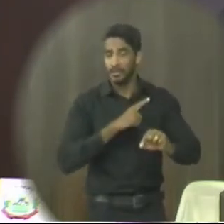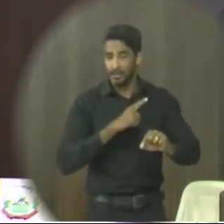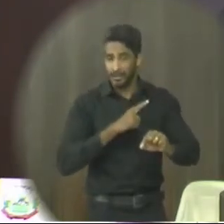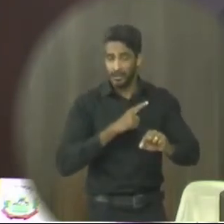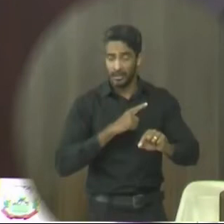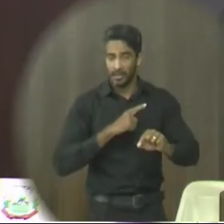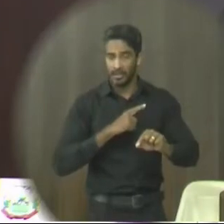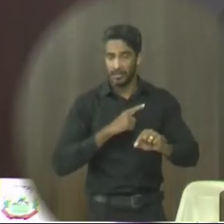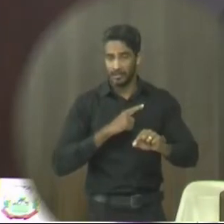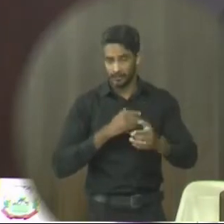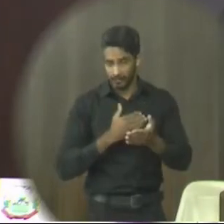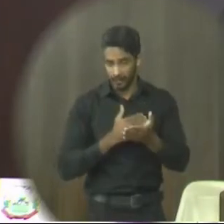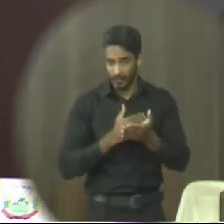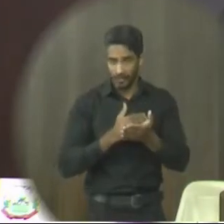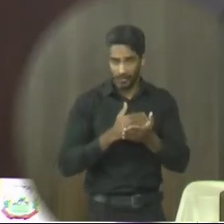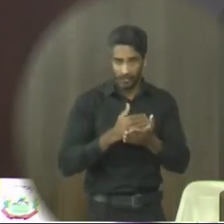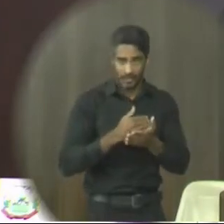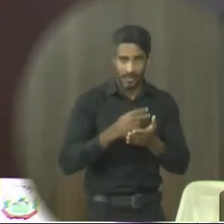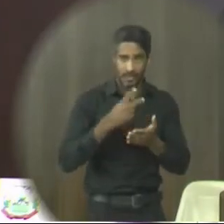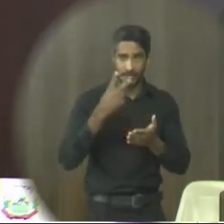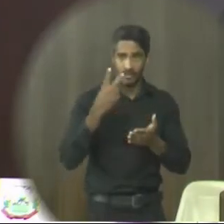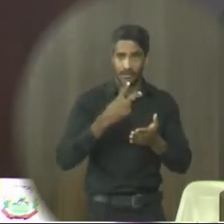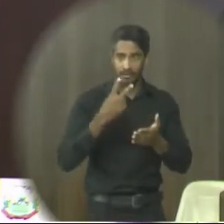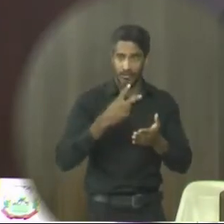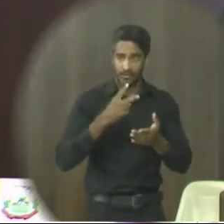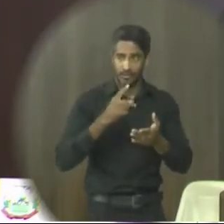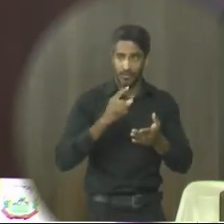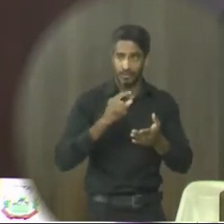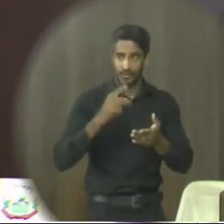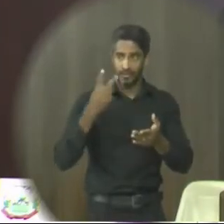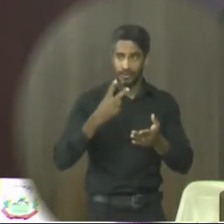vigor nos dois subsequentes.